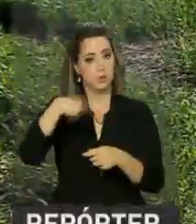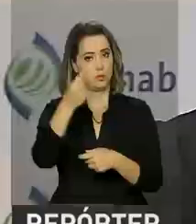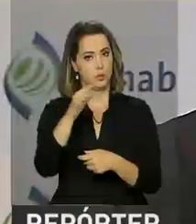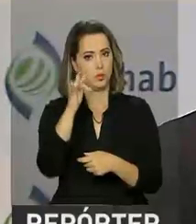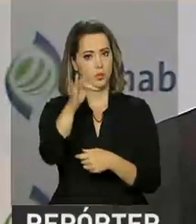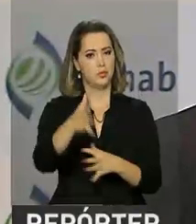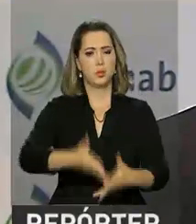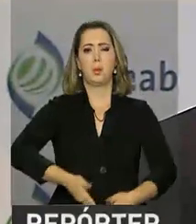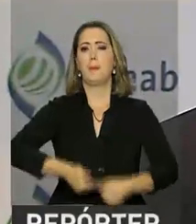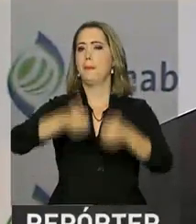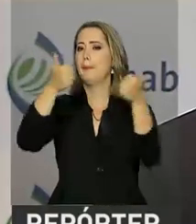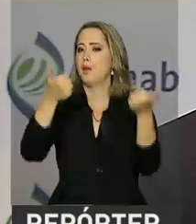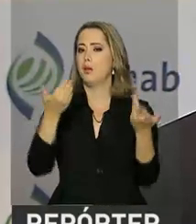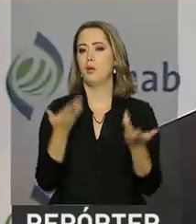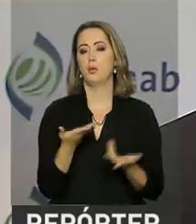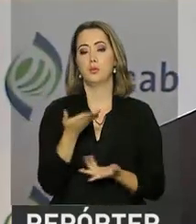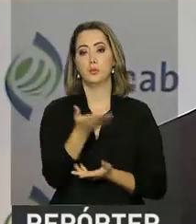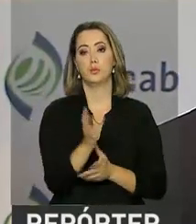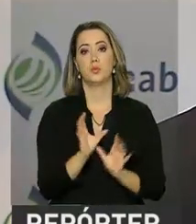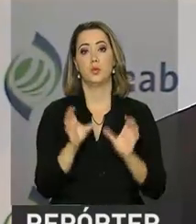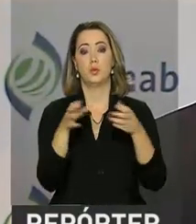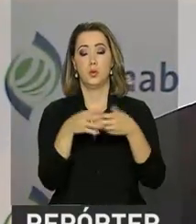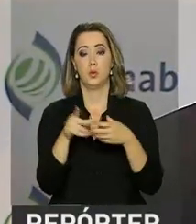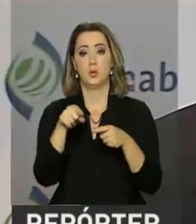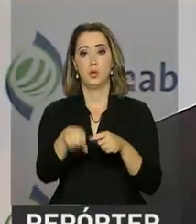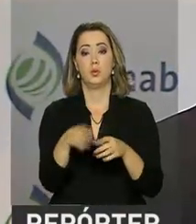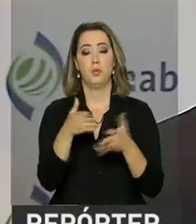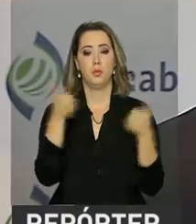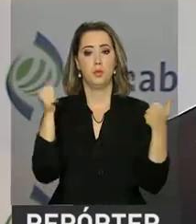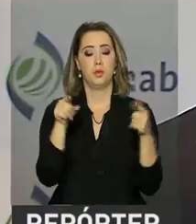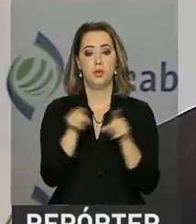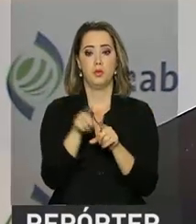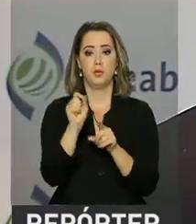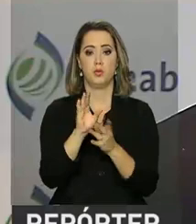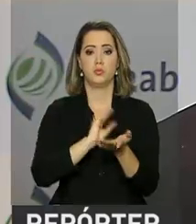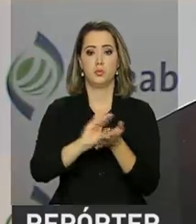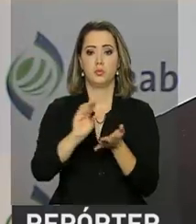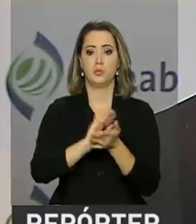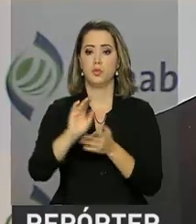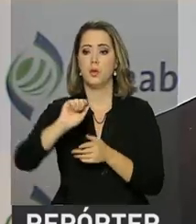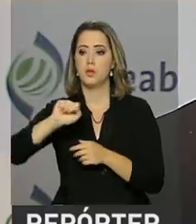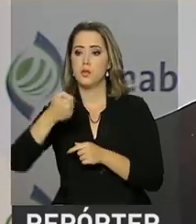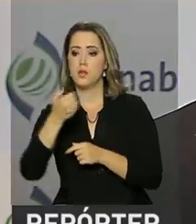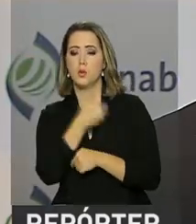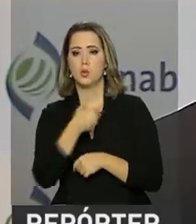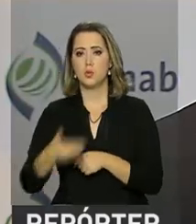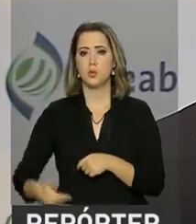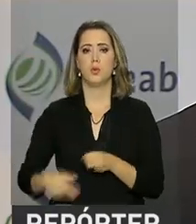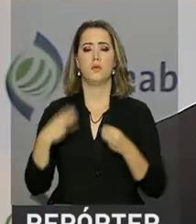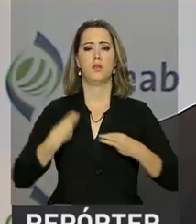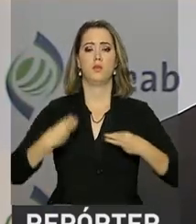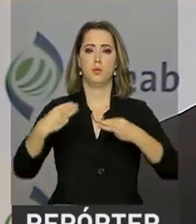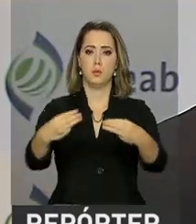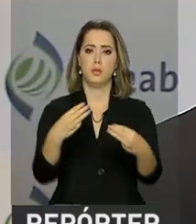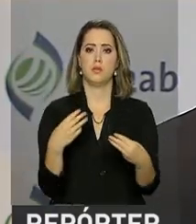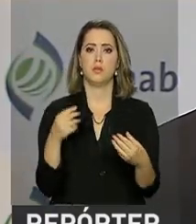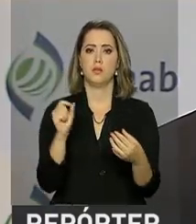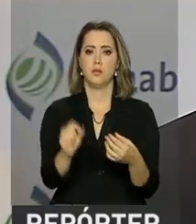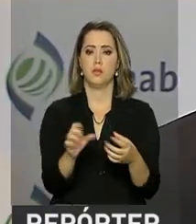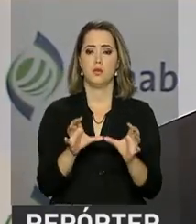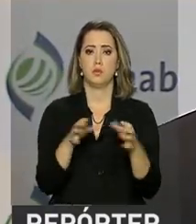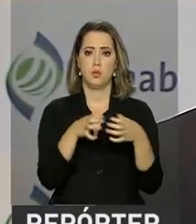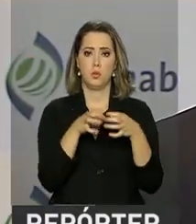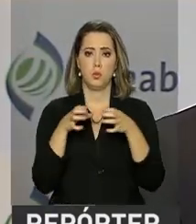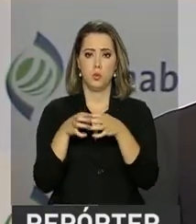melhor produtor vai ter ânimo para fazer os investimento é uma sinalização de que o governo e o ministério e a e a e o